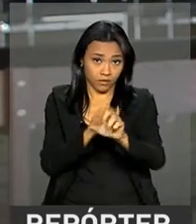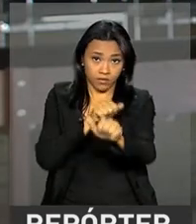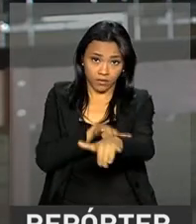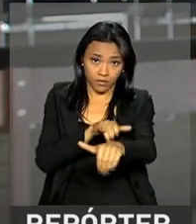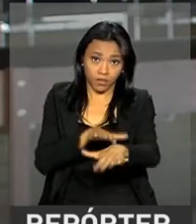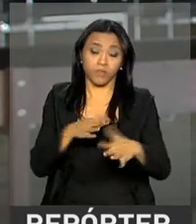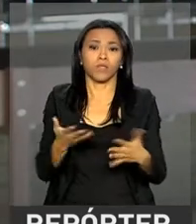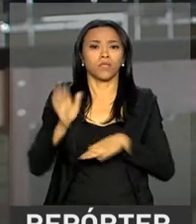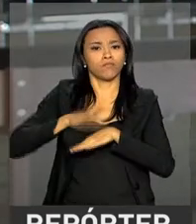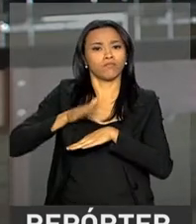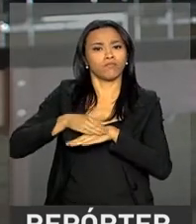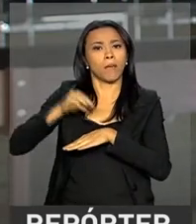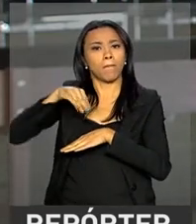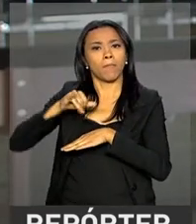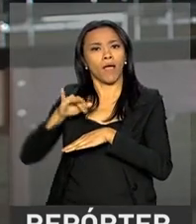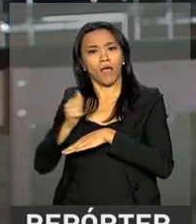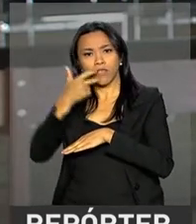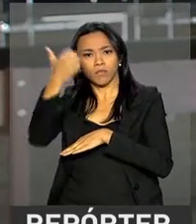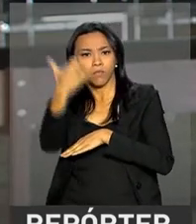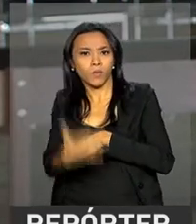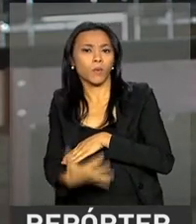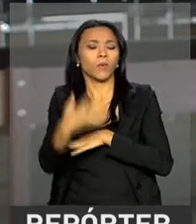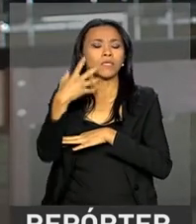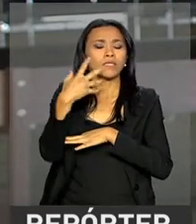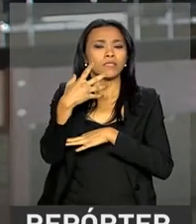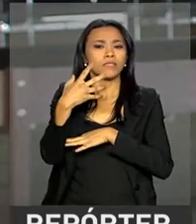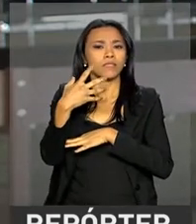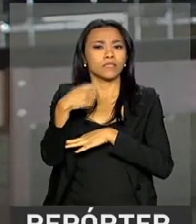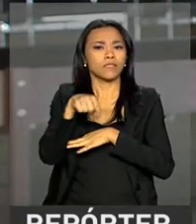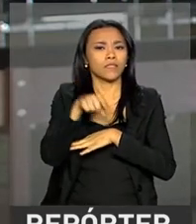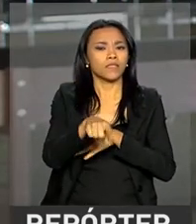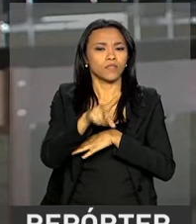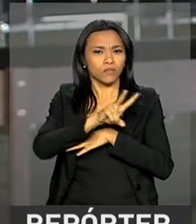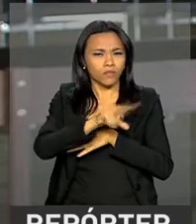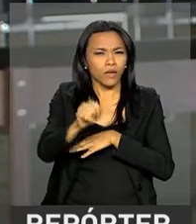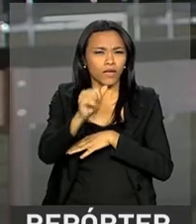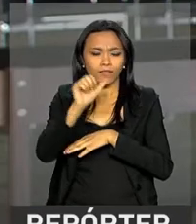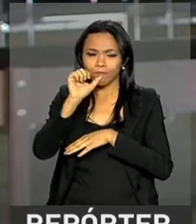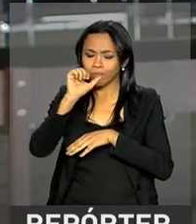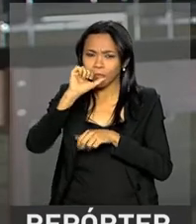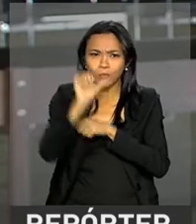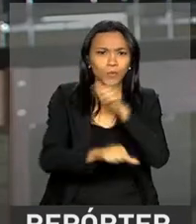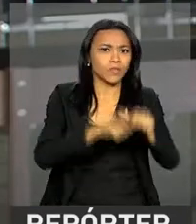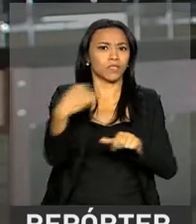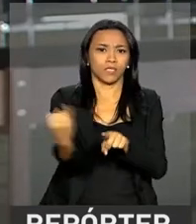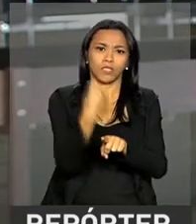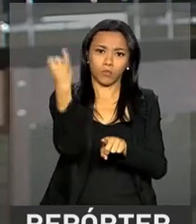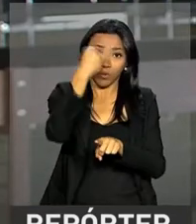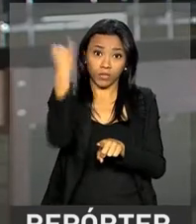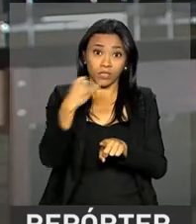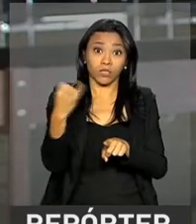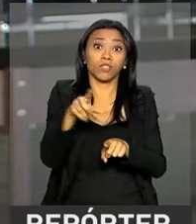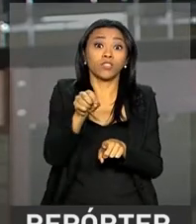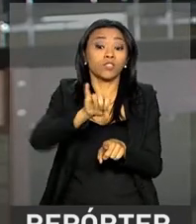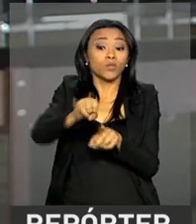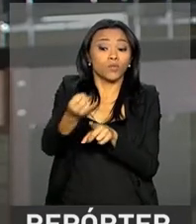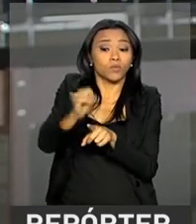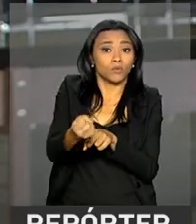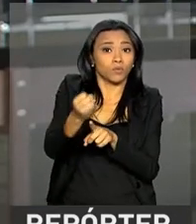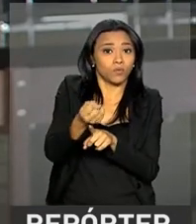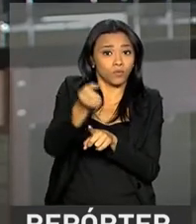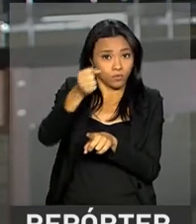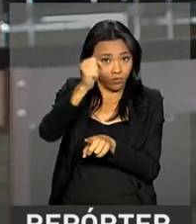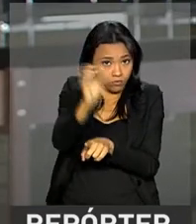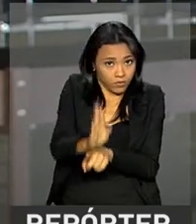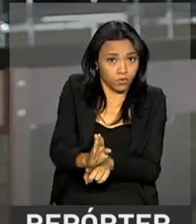segundo rodrigo maia a medida vai criar uma vai gerar uma mudança importante na composição de juros do país e